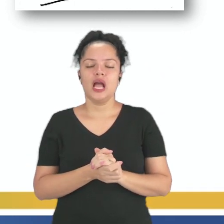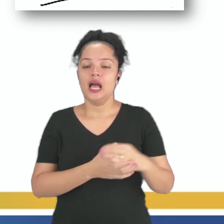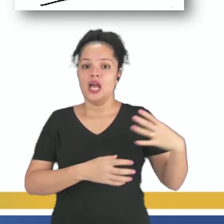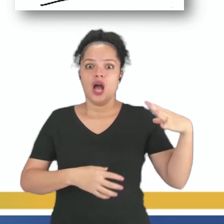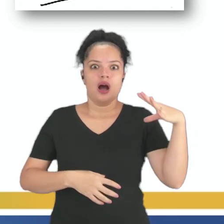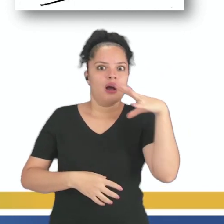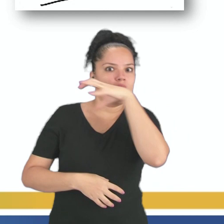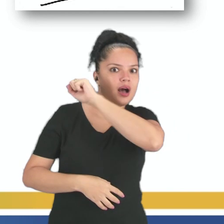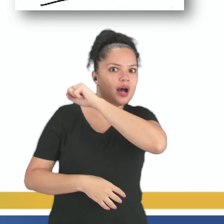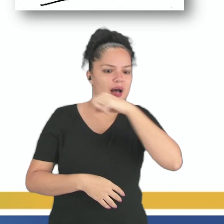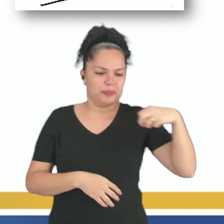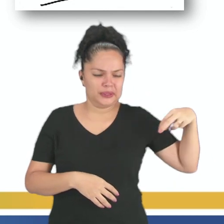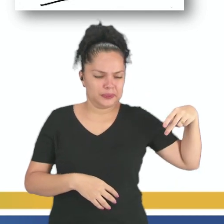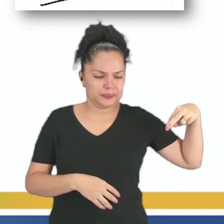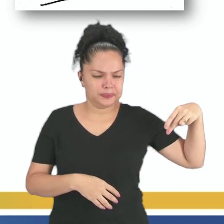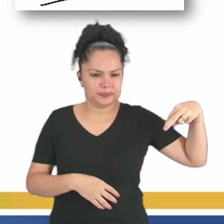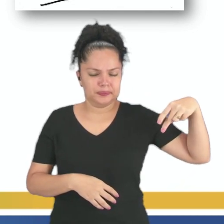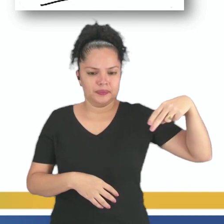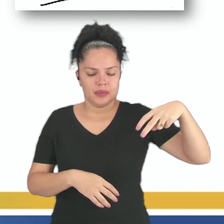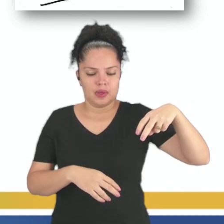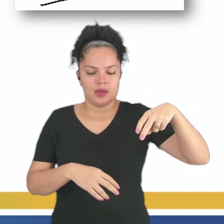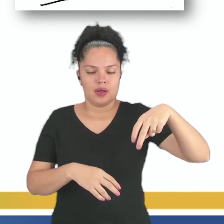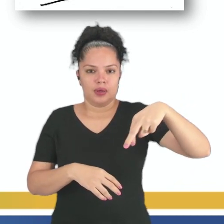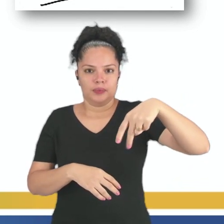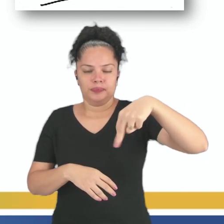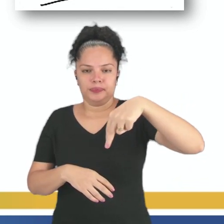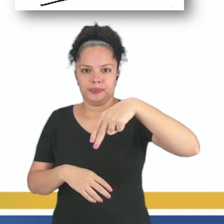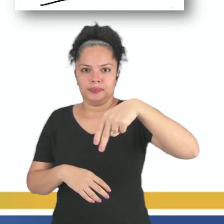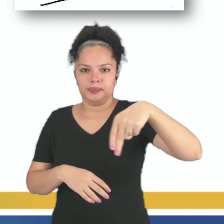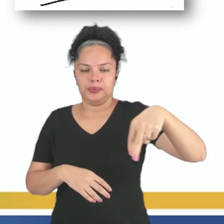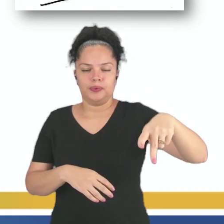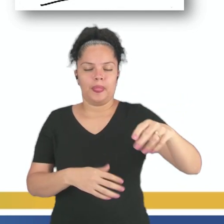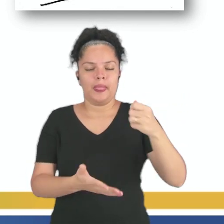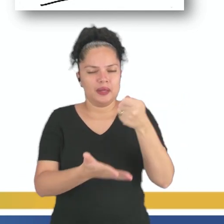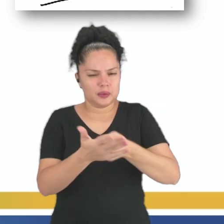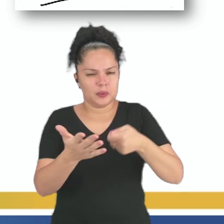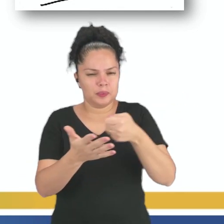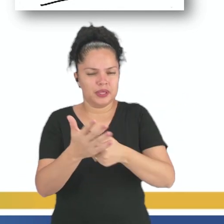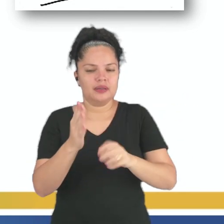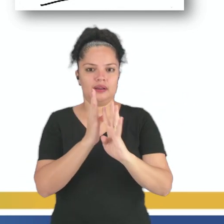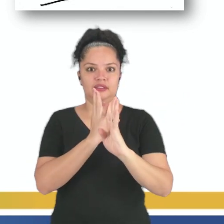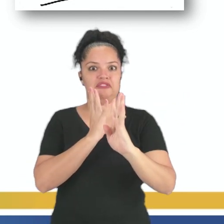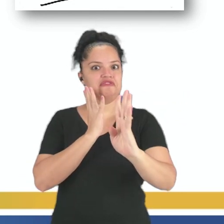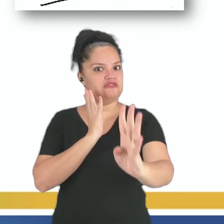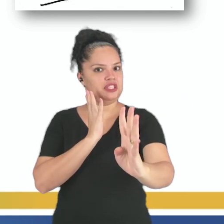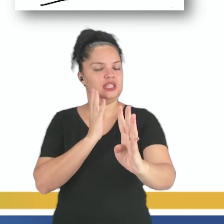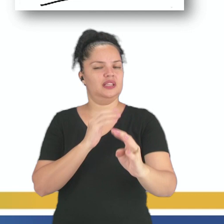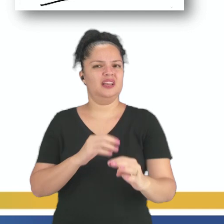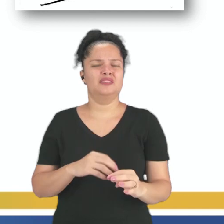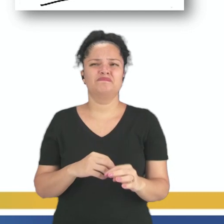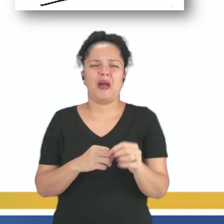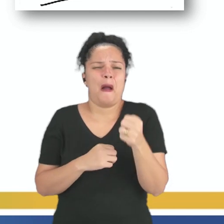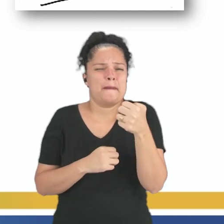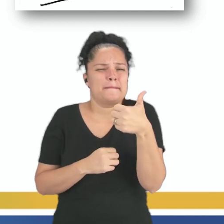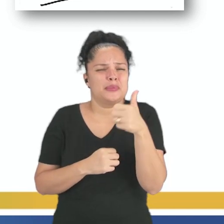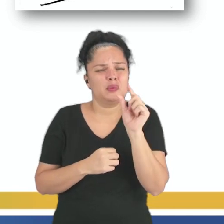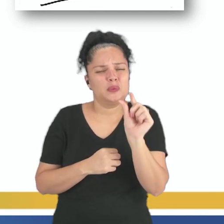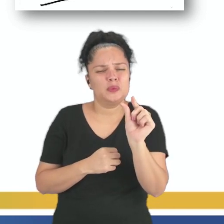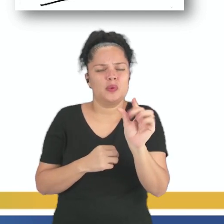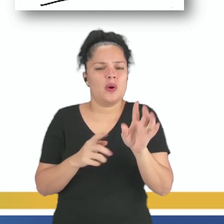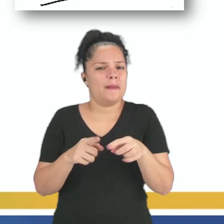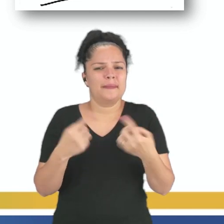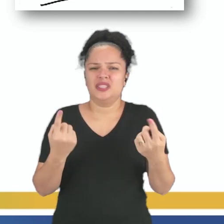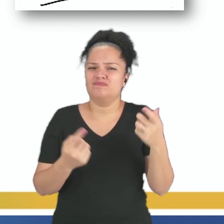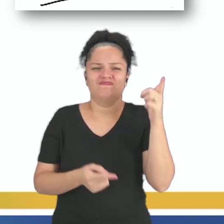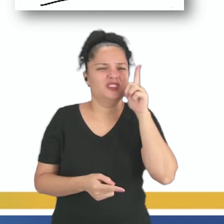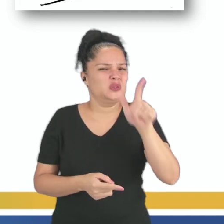banheiro. Levantei da carteira, a gente era obrigado a sair em fila, faltava pouco. Claro que não